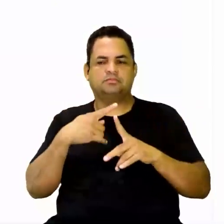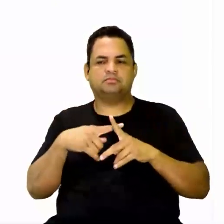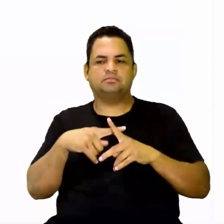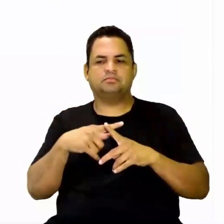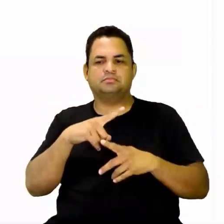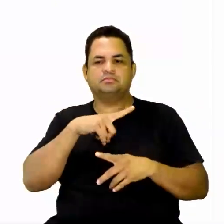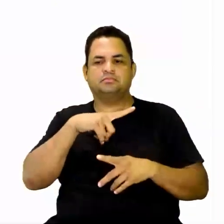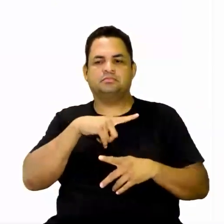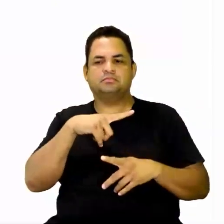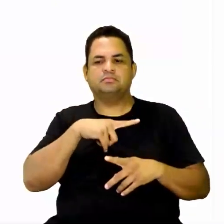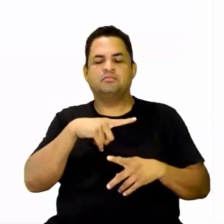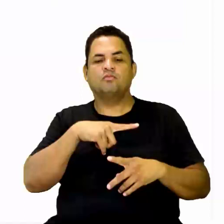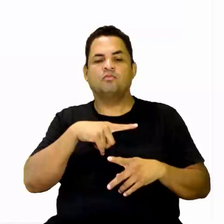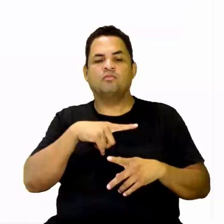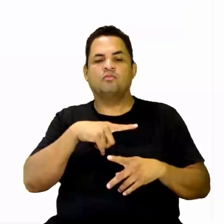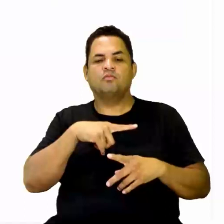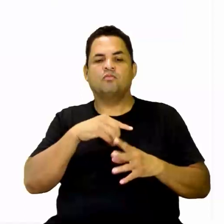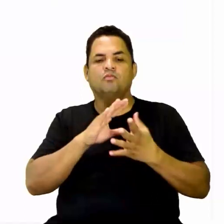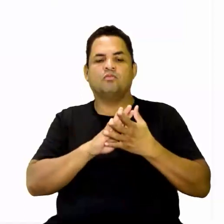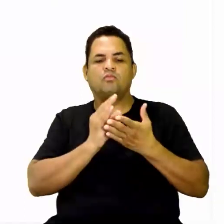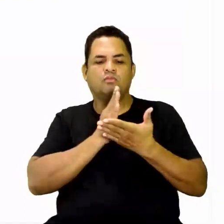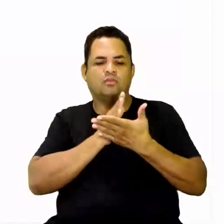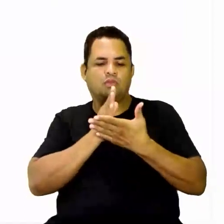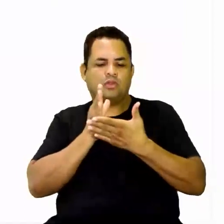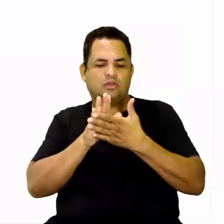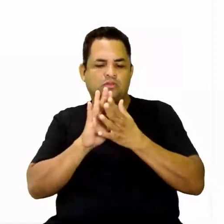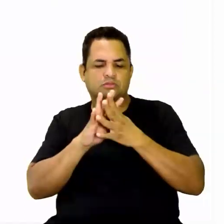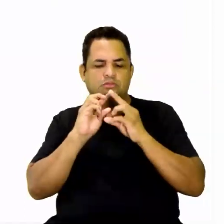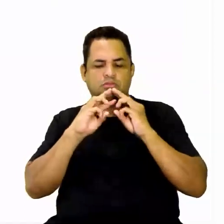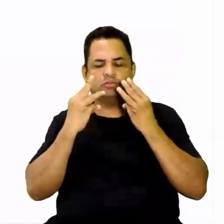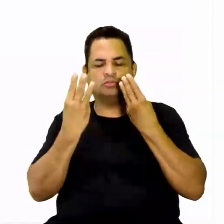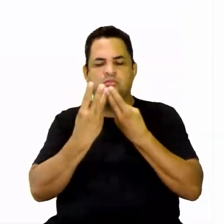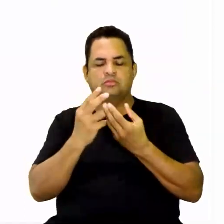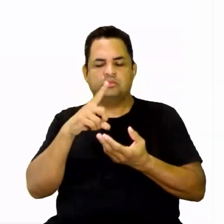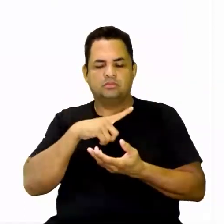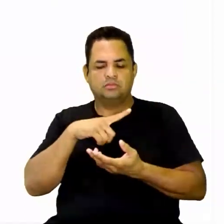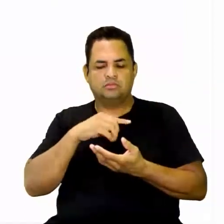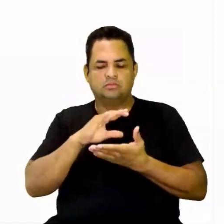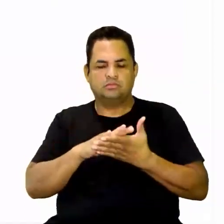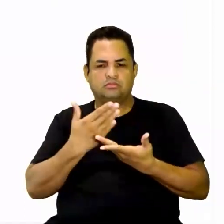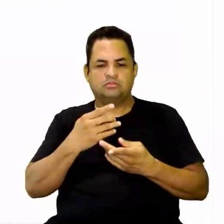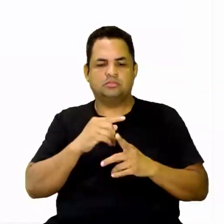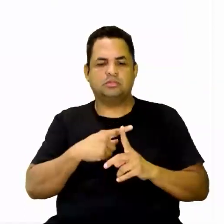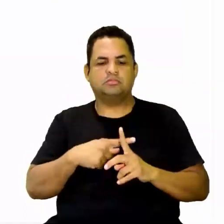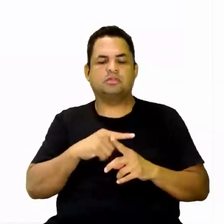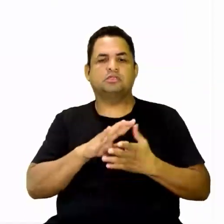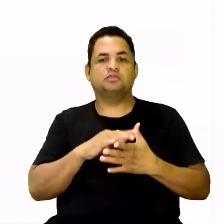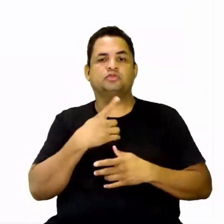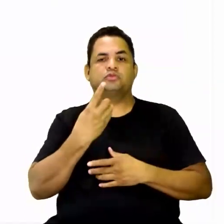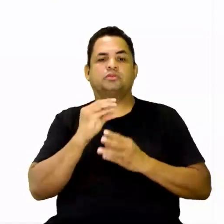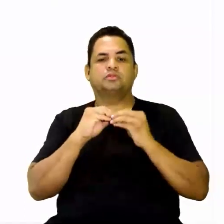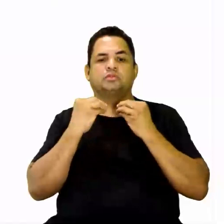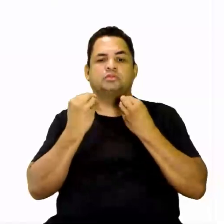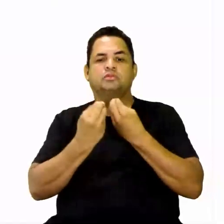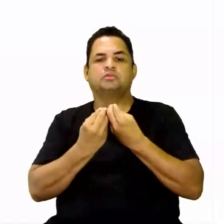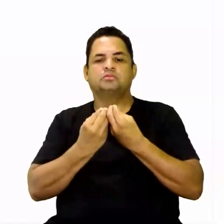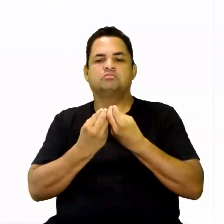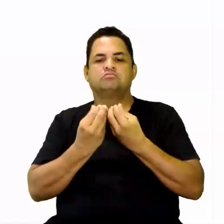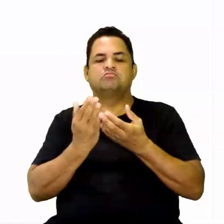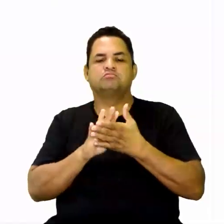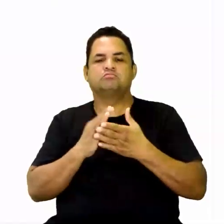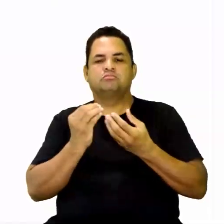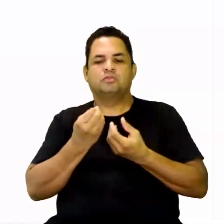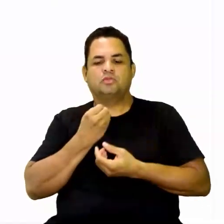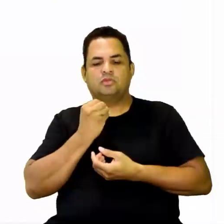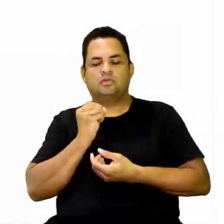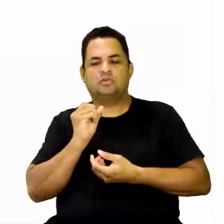existe uma porção da matéria que contém ali mais de uma substância, tá bom, na sua composição. Tudo